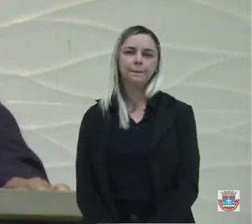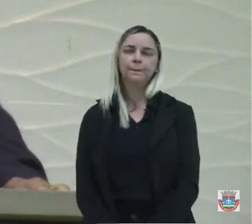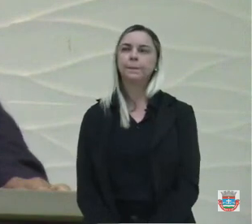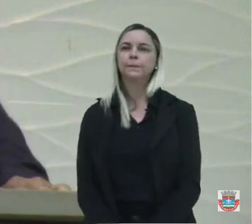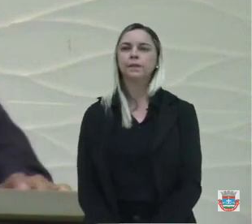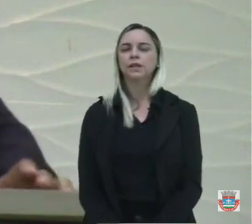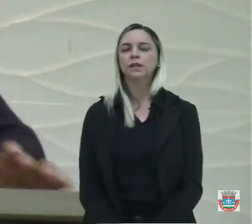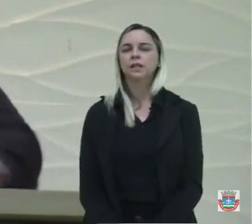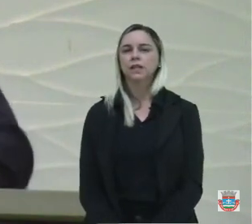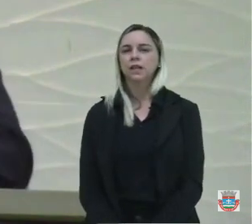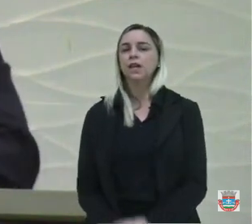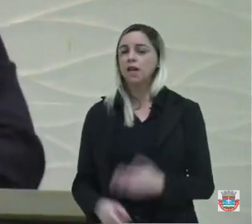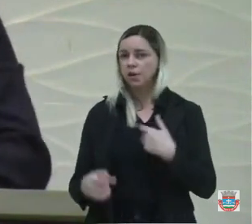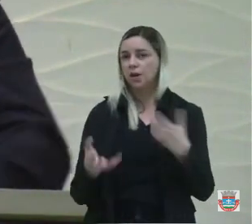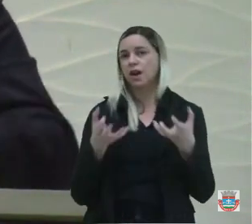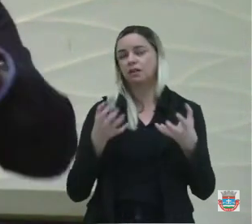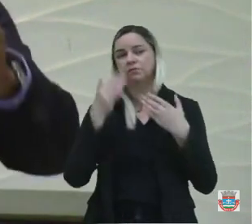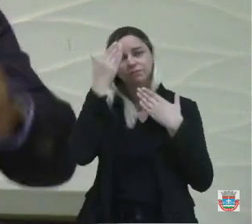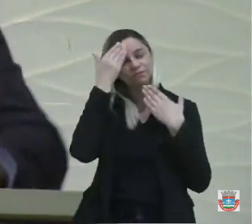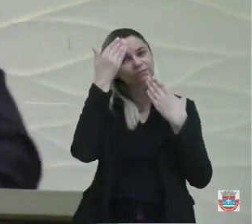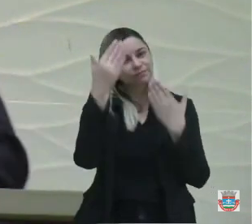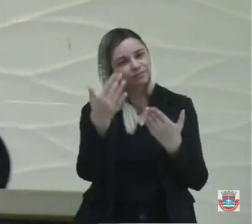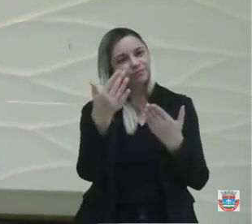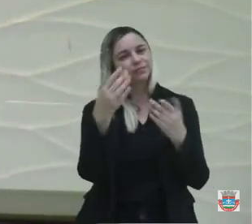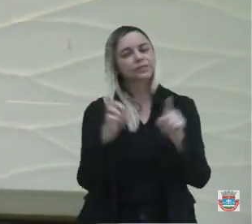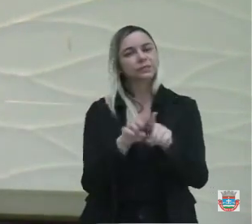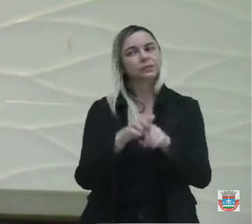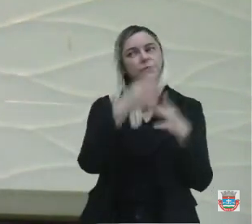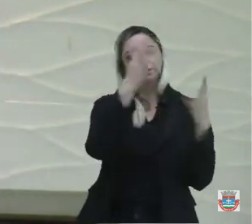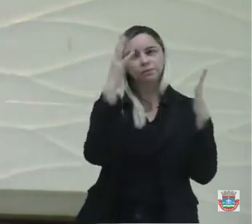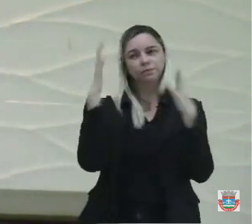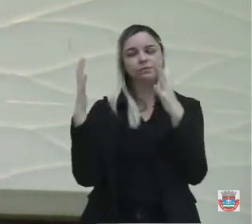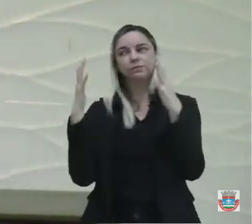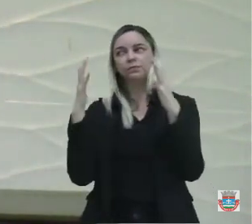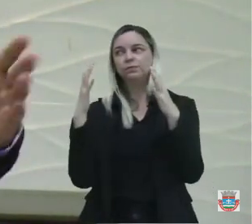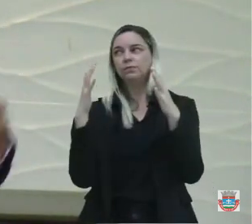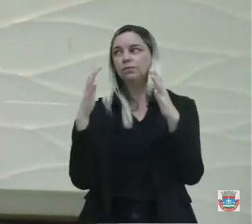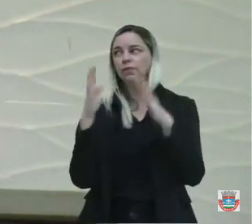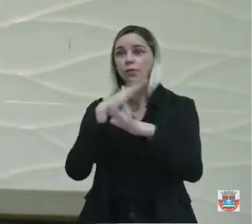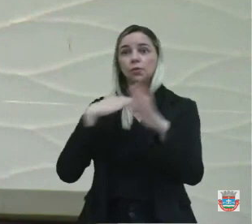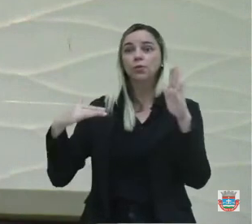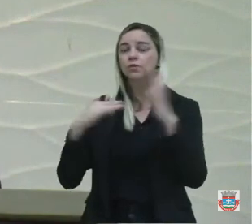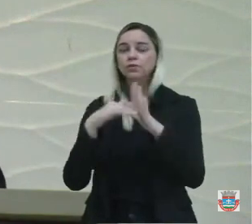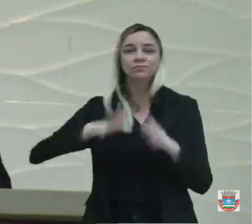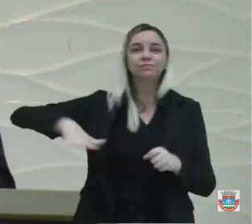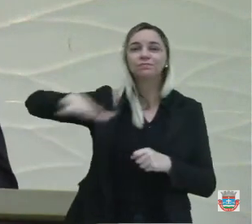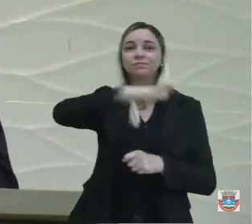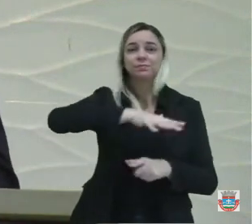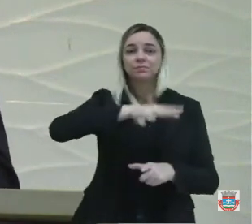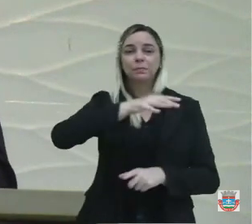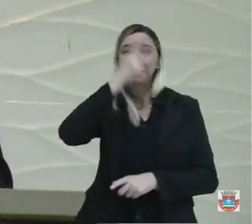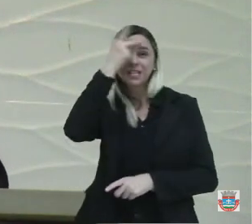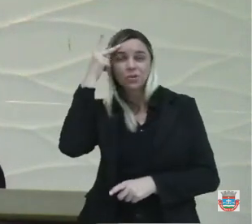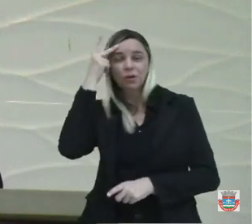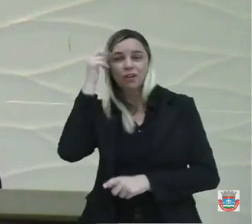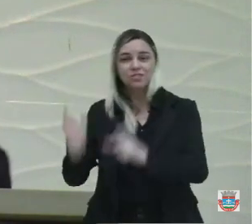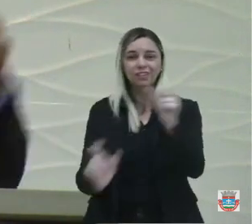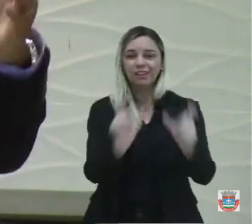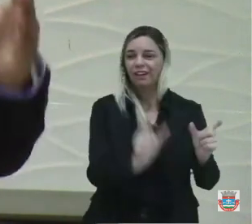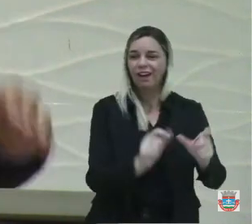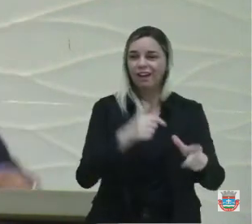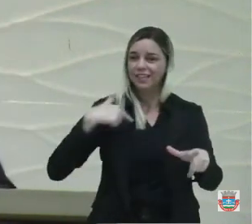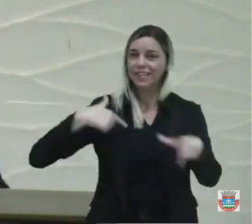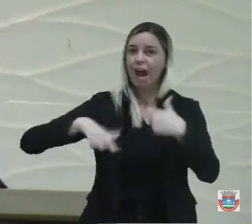né? Então, quero agradecer, parabenizar também todos os trabalhadores e trabalhadoras, né, que é dia 1, está chegando,